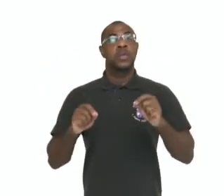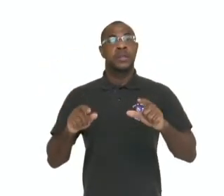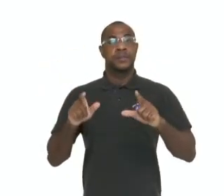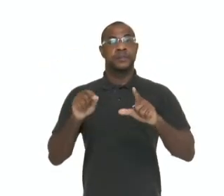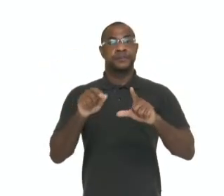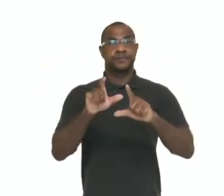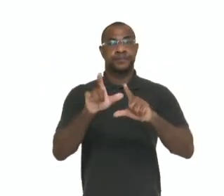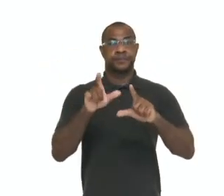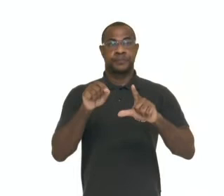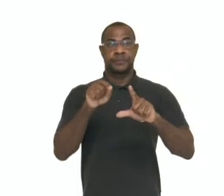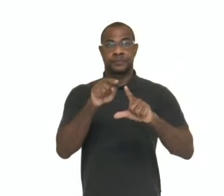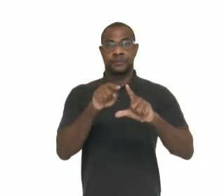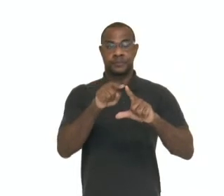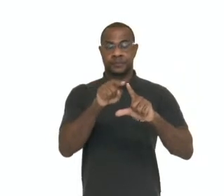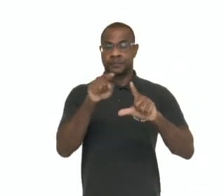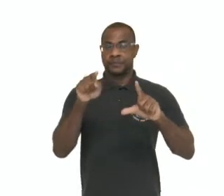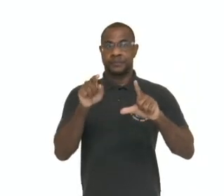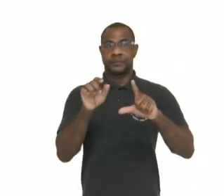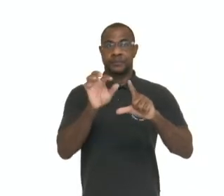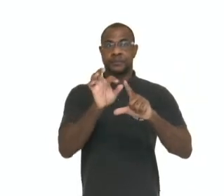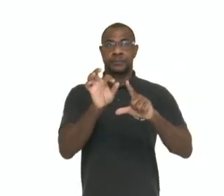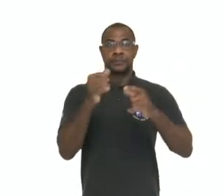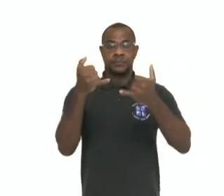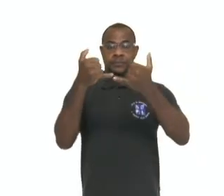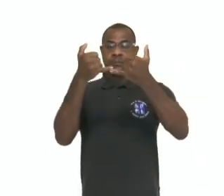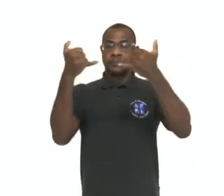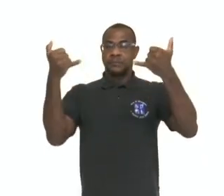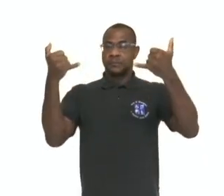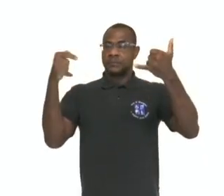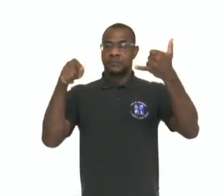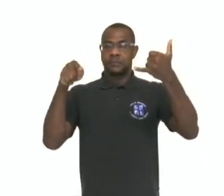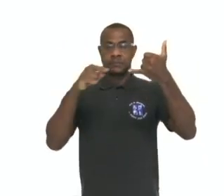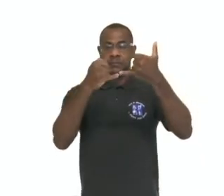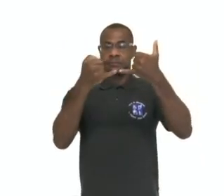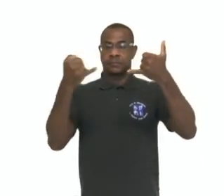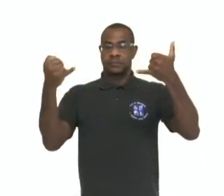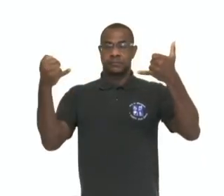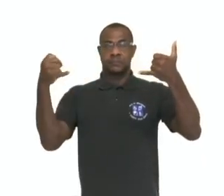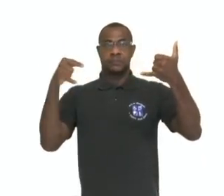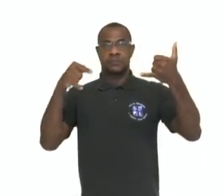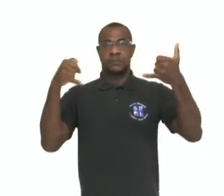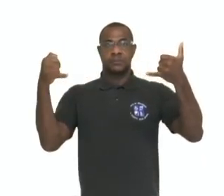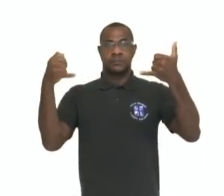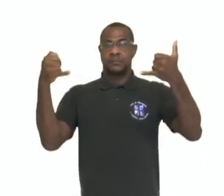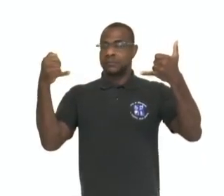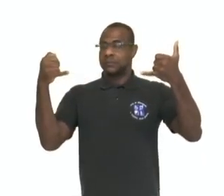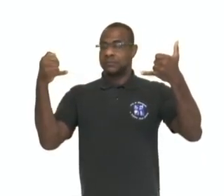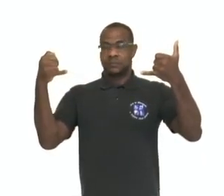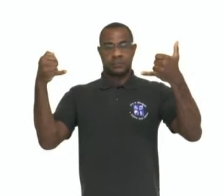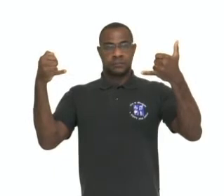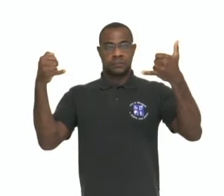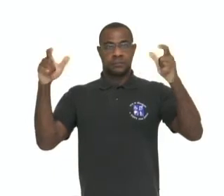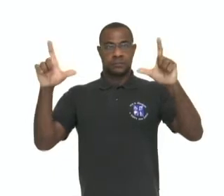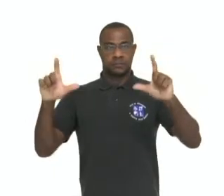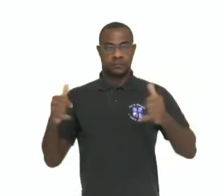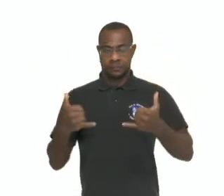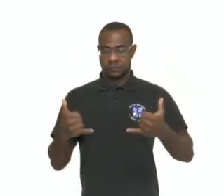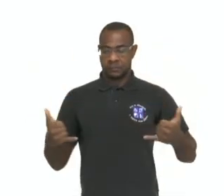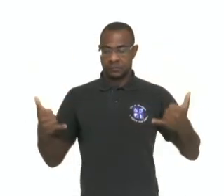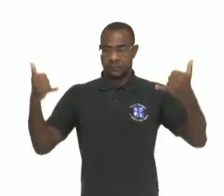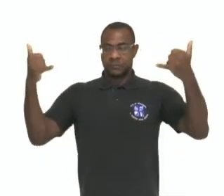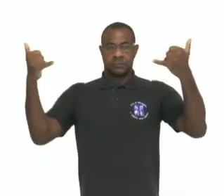extremidades de um fio, que é o condutor ali da corrente elétrica, quando as extremidades são ligadas a